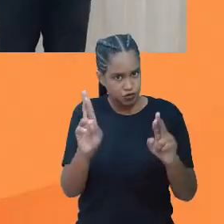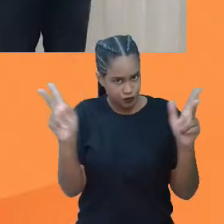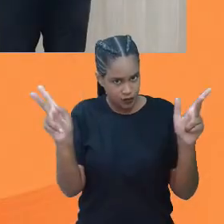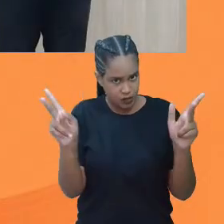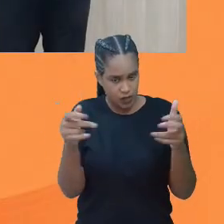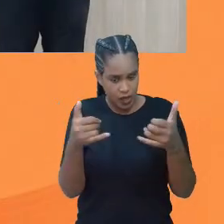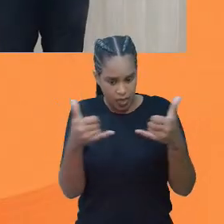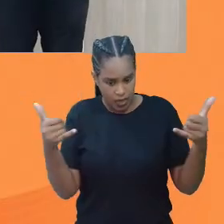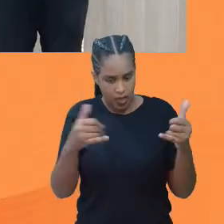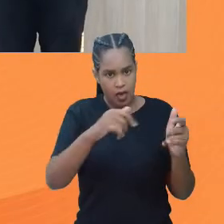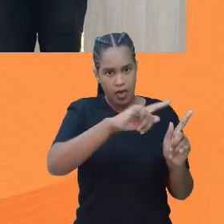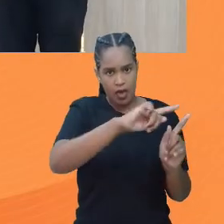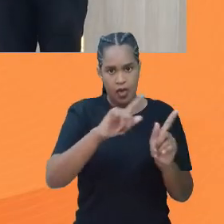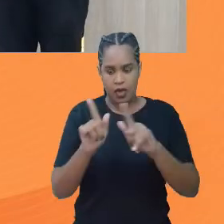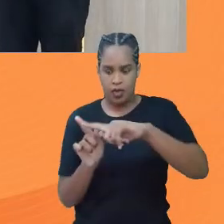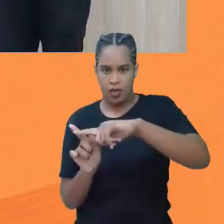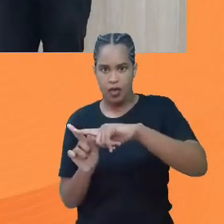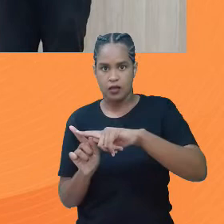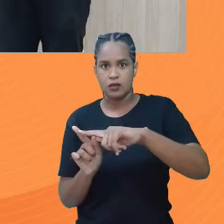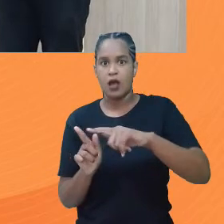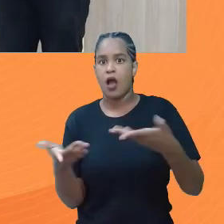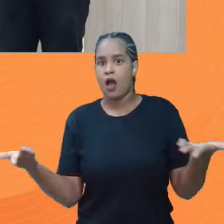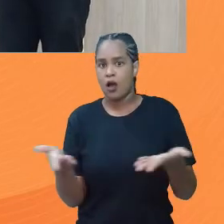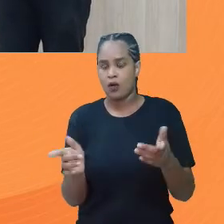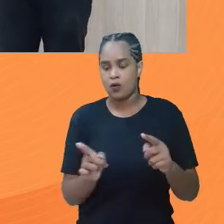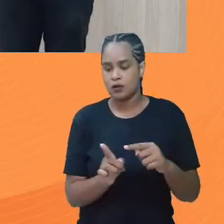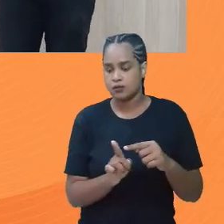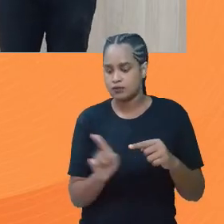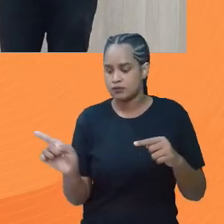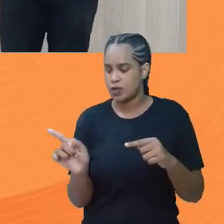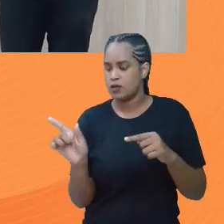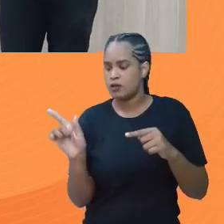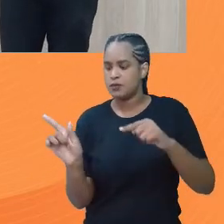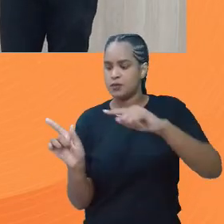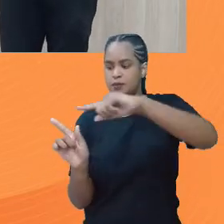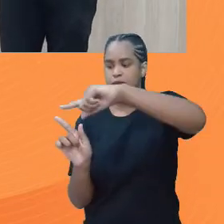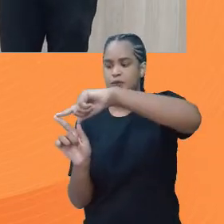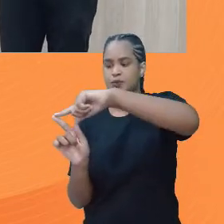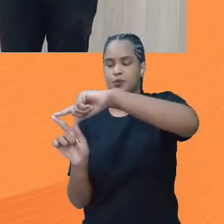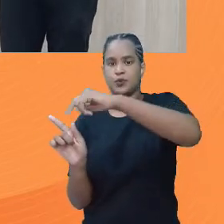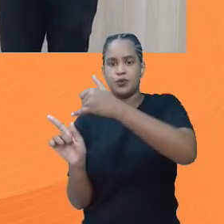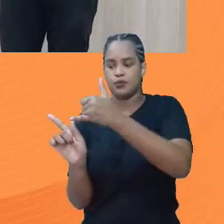e a semi-reta? Eu acho que sim, né? Na reta a gente só tem